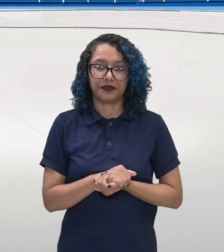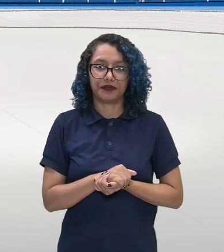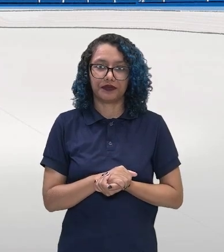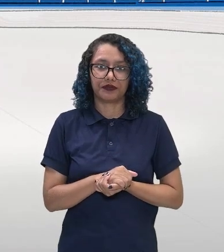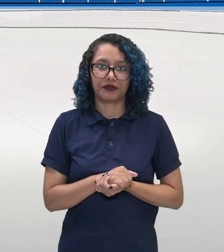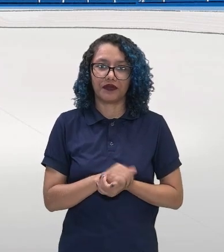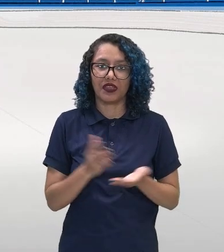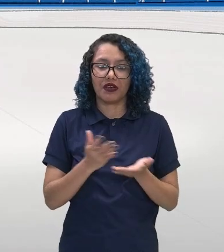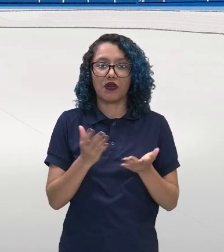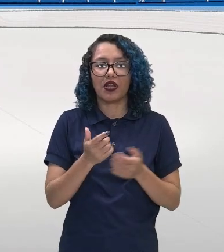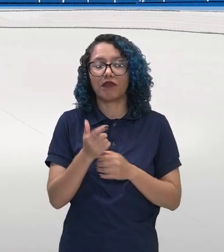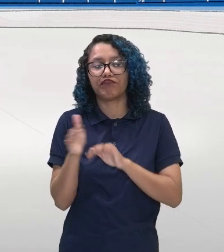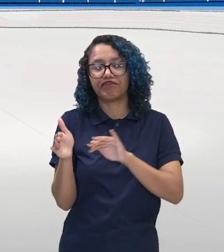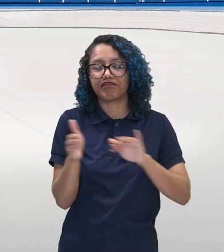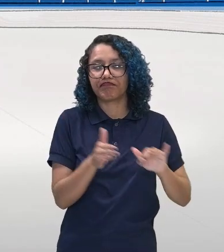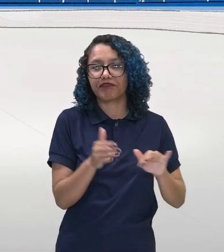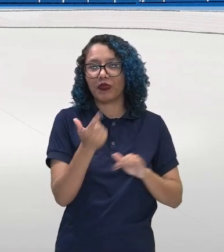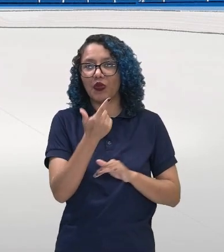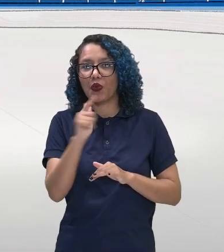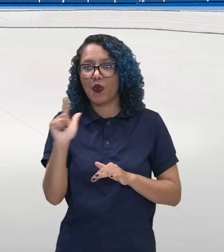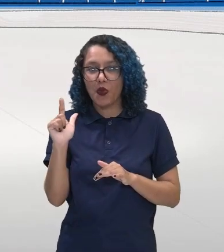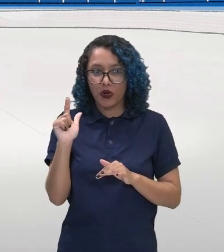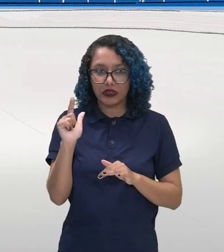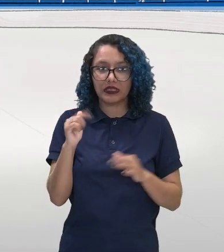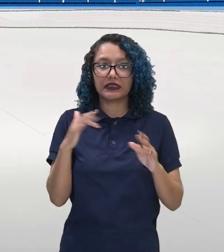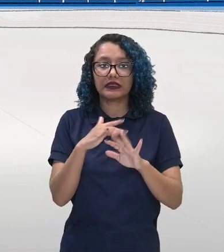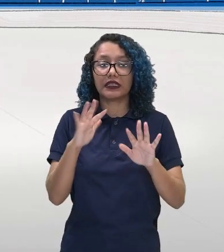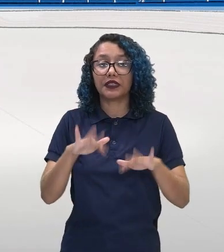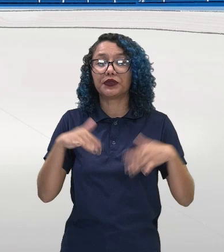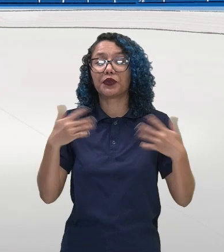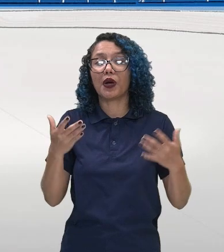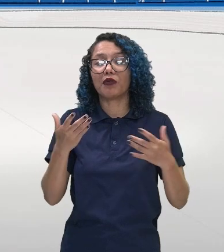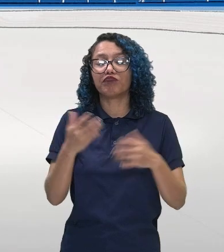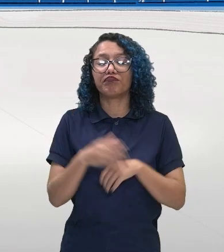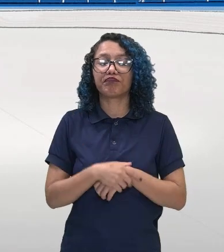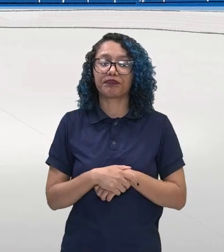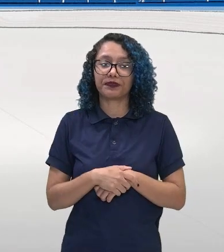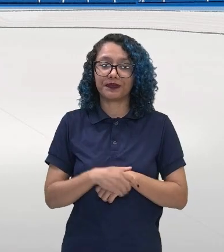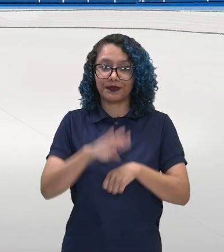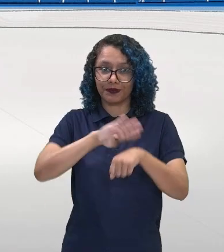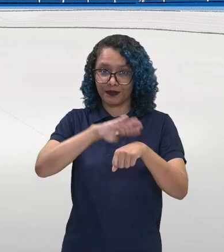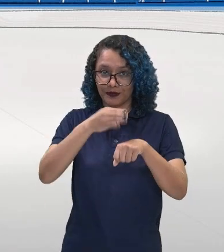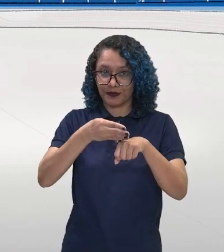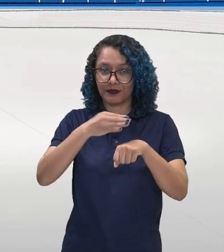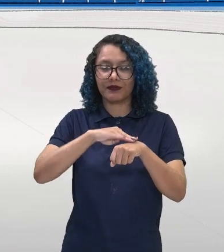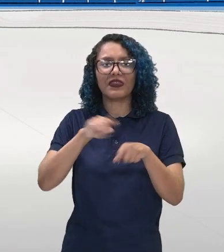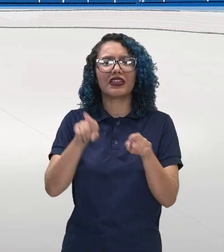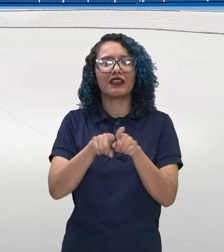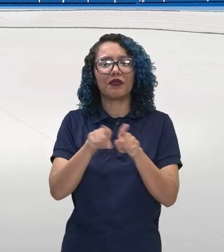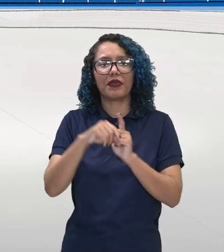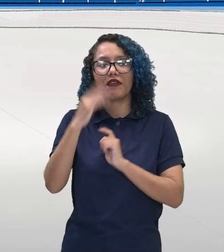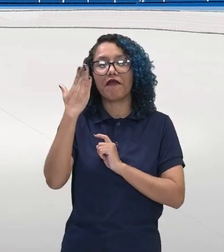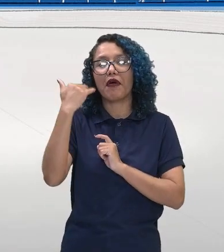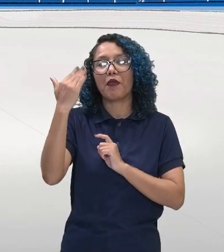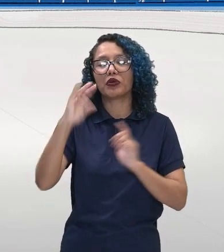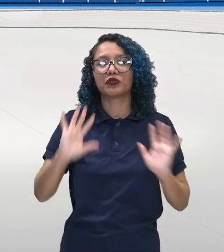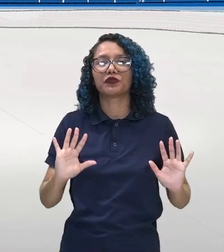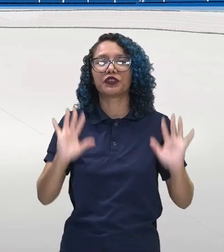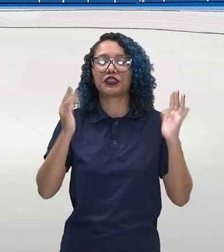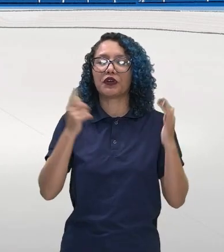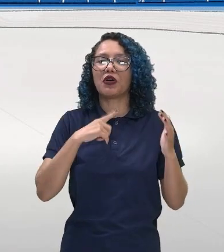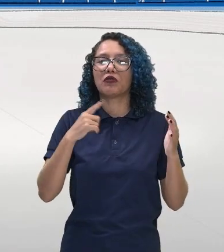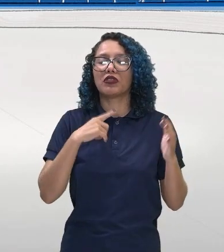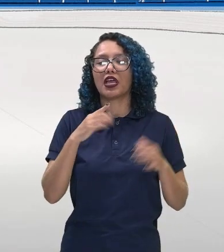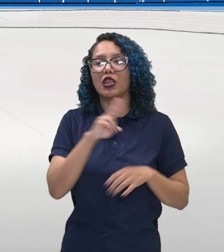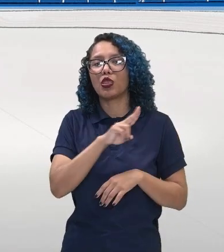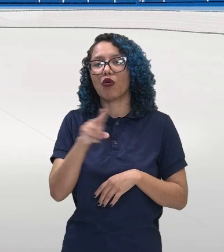Pedra Pintada. Qual é a Pedra Pintada? Itacoatiara. Itacoatiara também é muito conhecida por um festival que é o